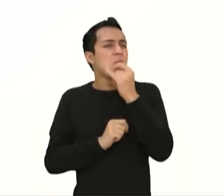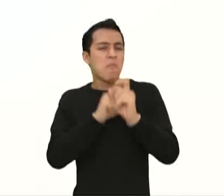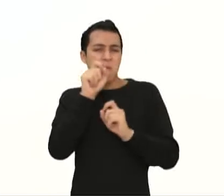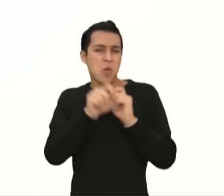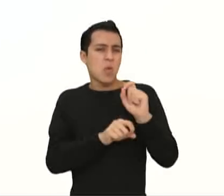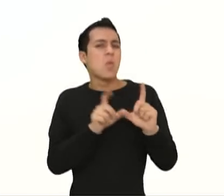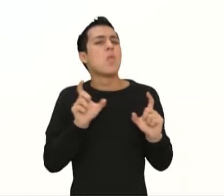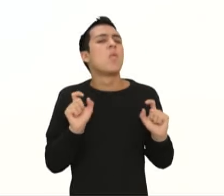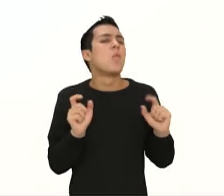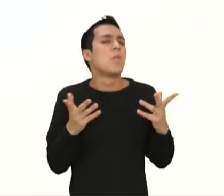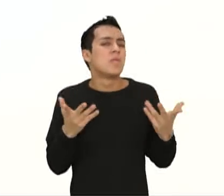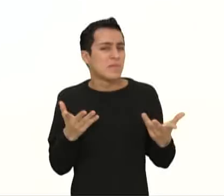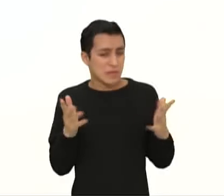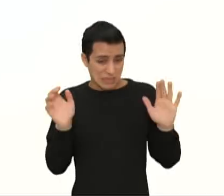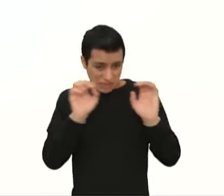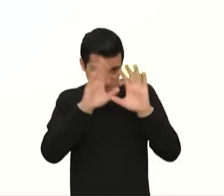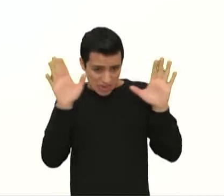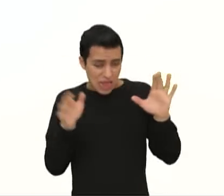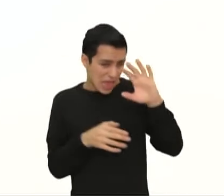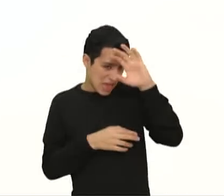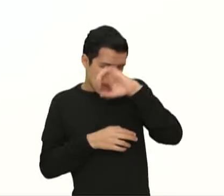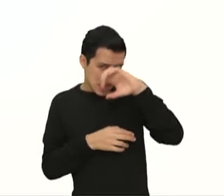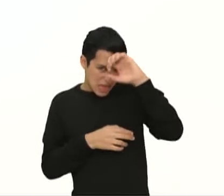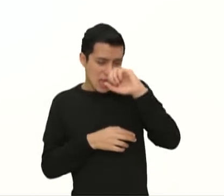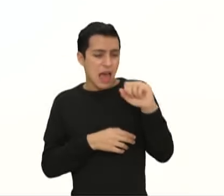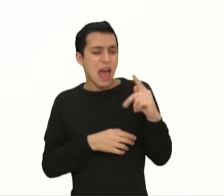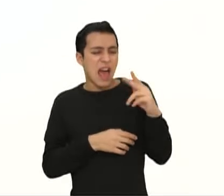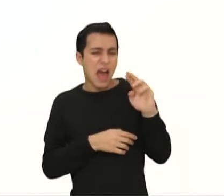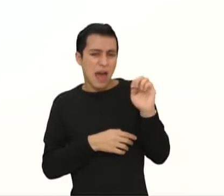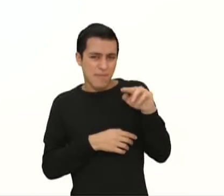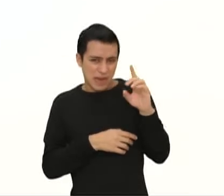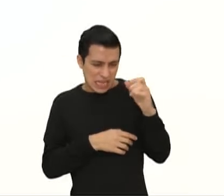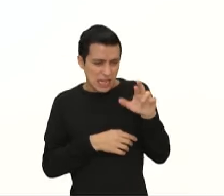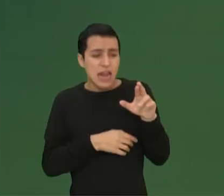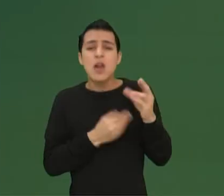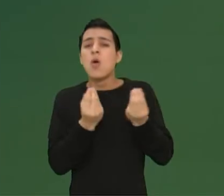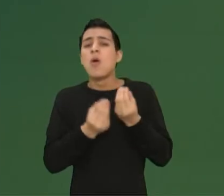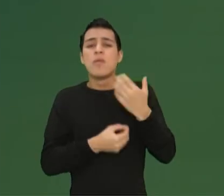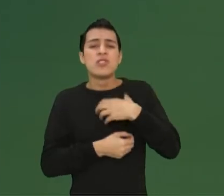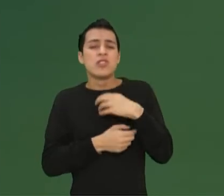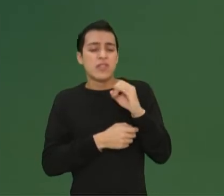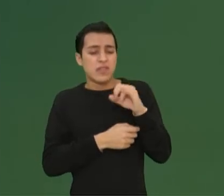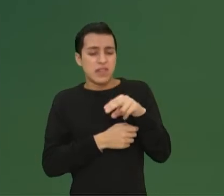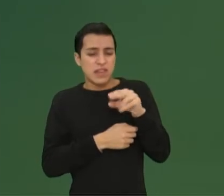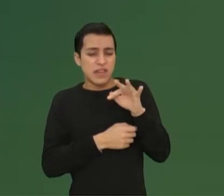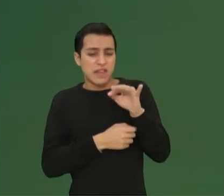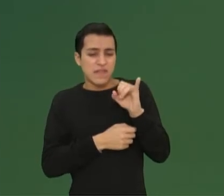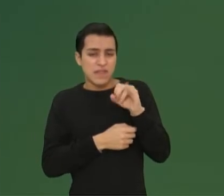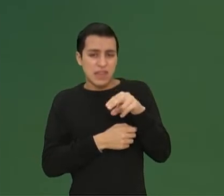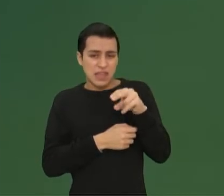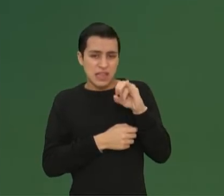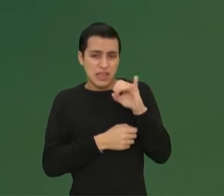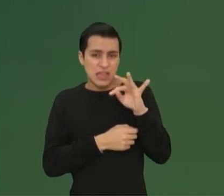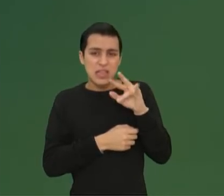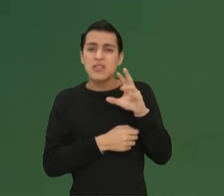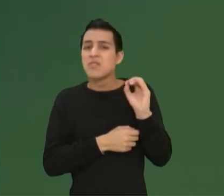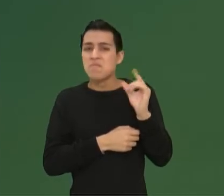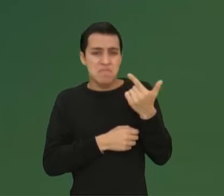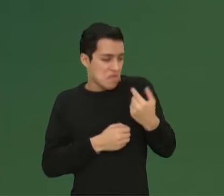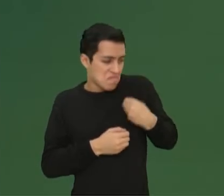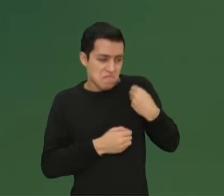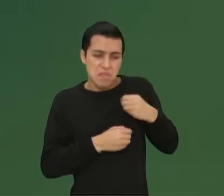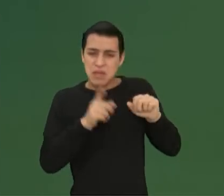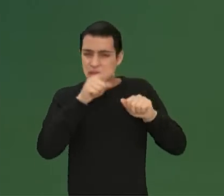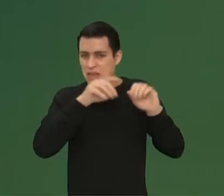temos, claro, o aprender é um verbo, está no infinitivo, final er, e não ocorre